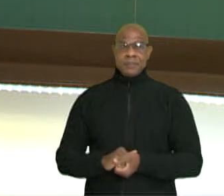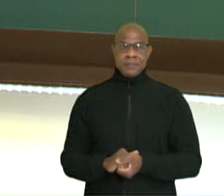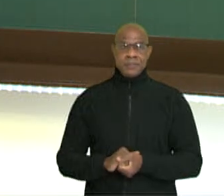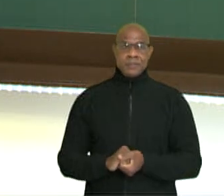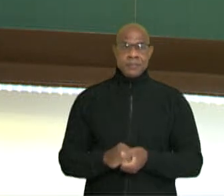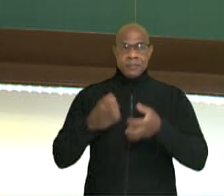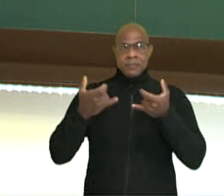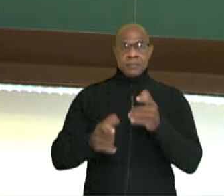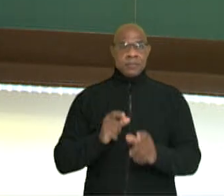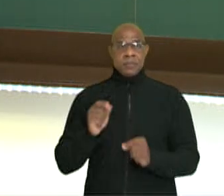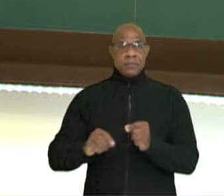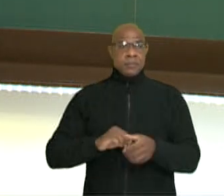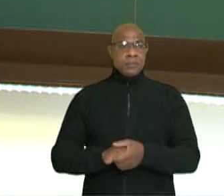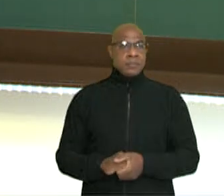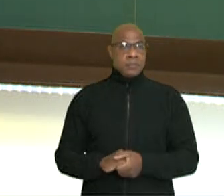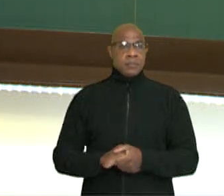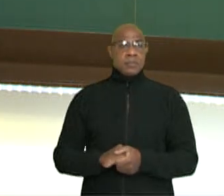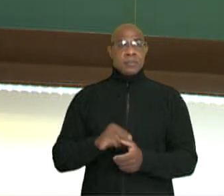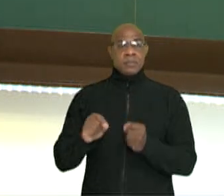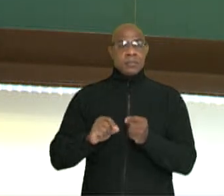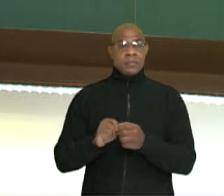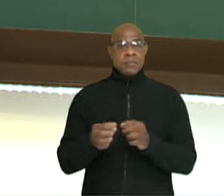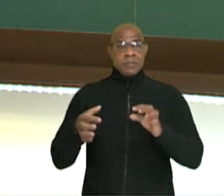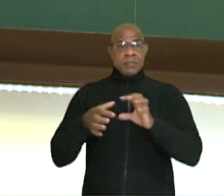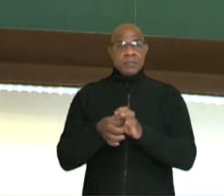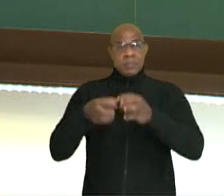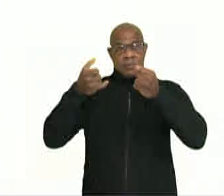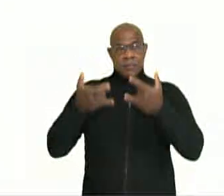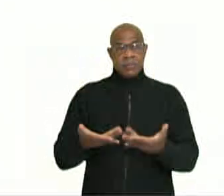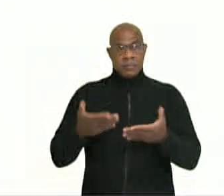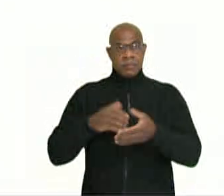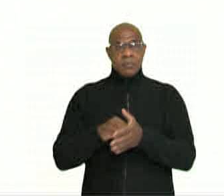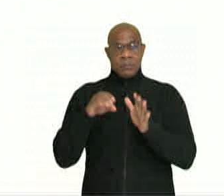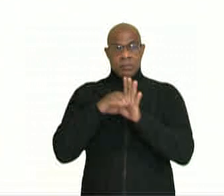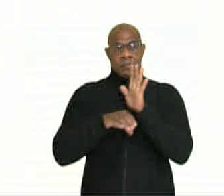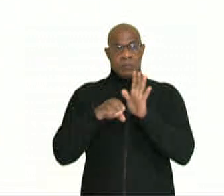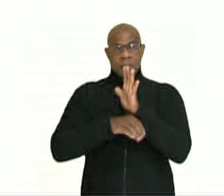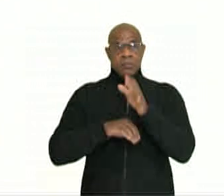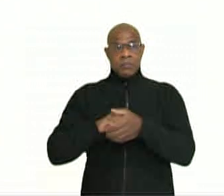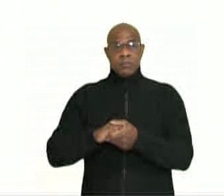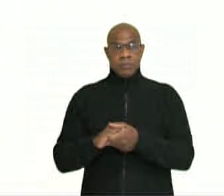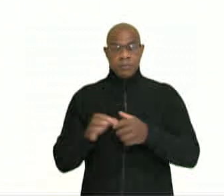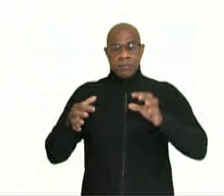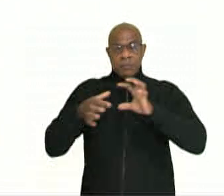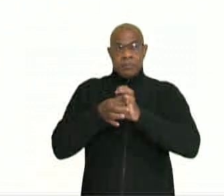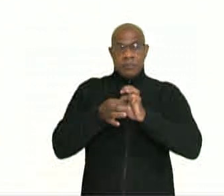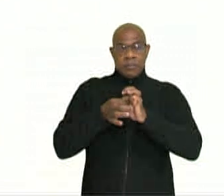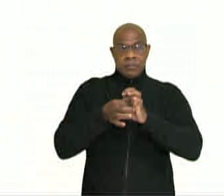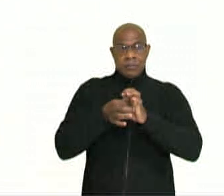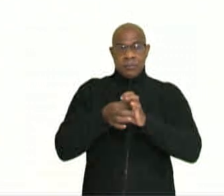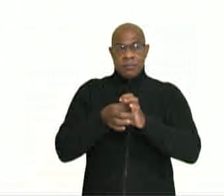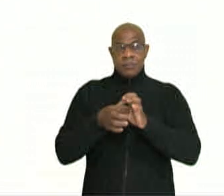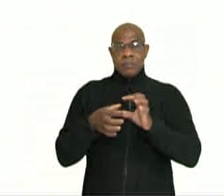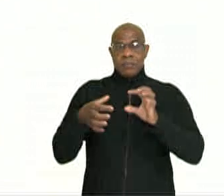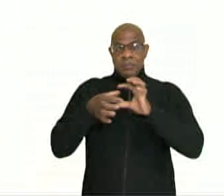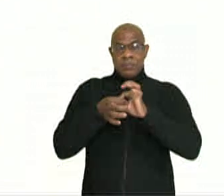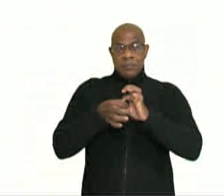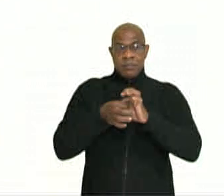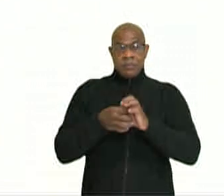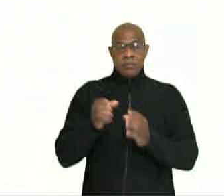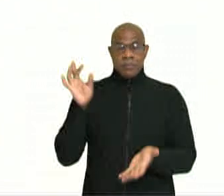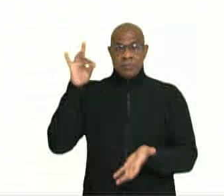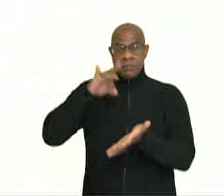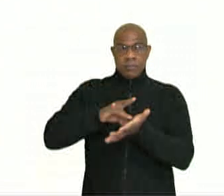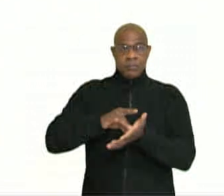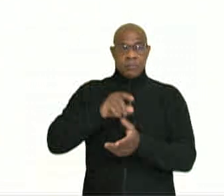Vamos falar então sobre a definição das ligações químicas, olha só. O conceito de ligação química foi consolidado por Linus Pauling,